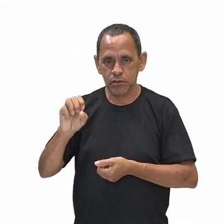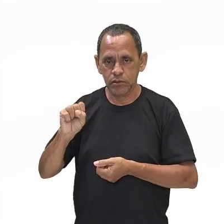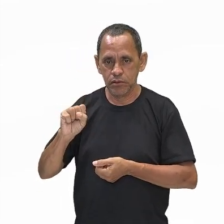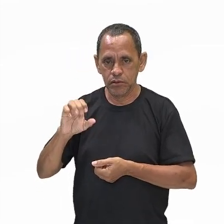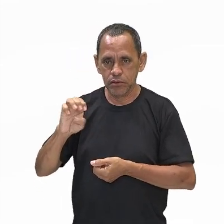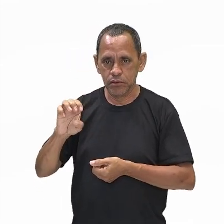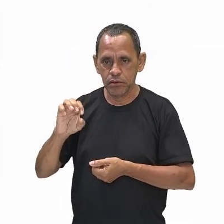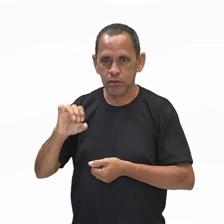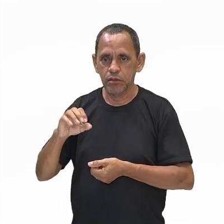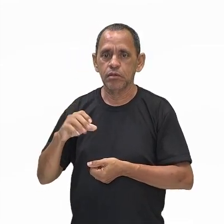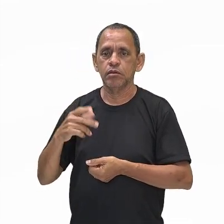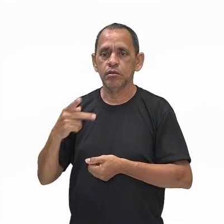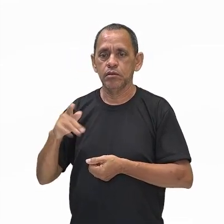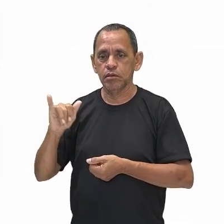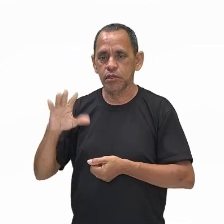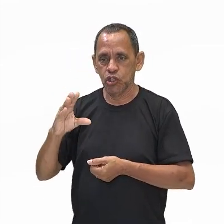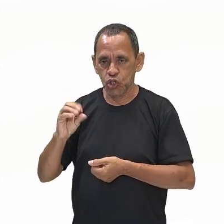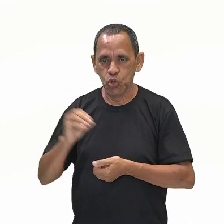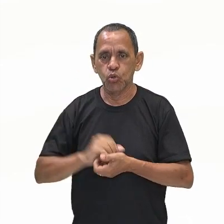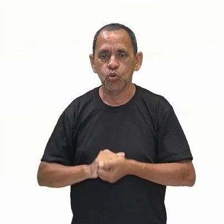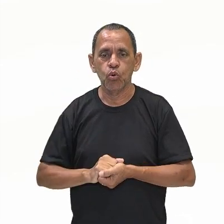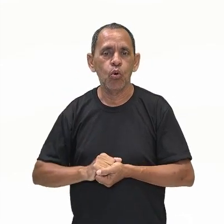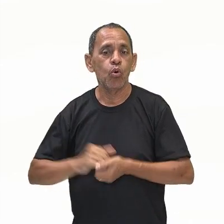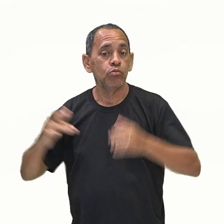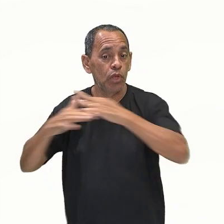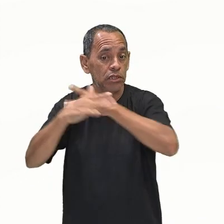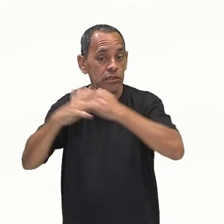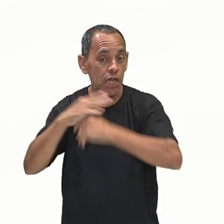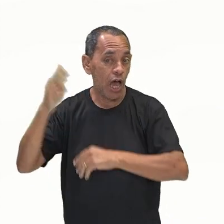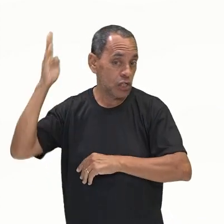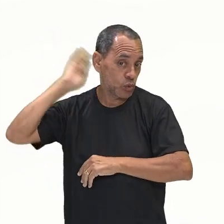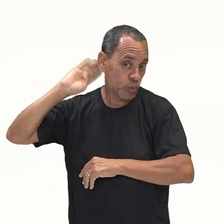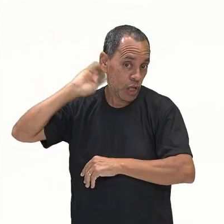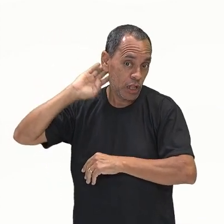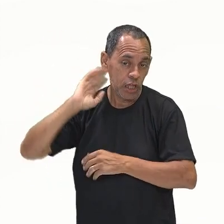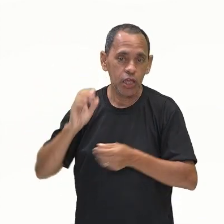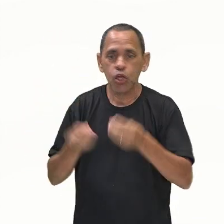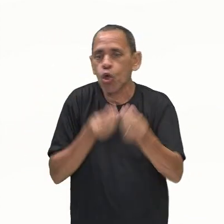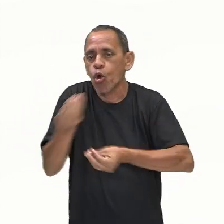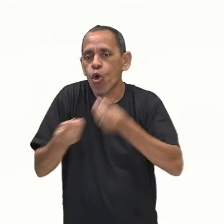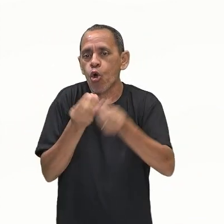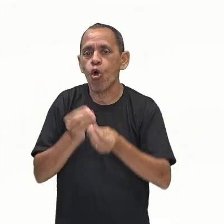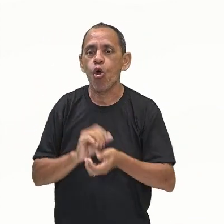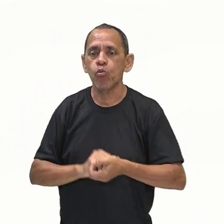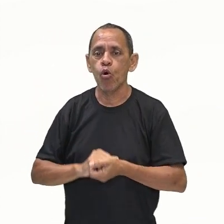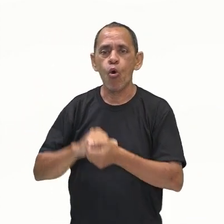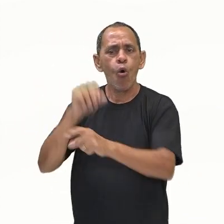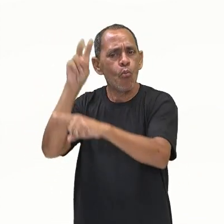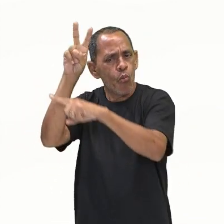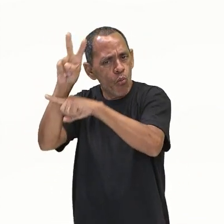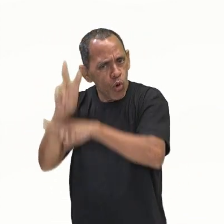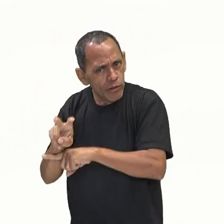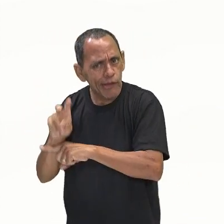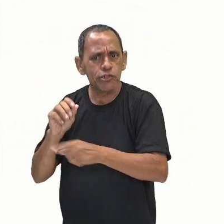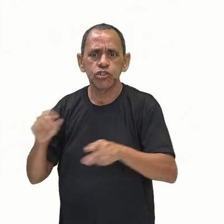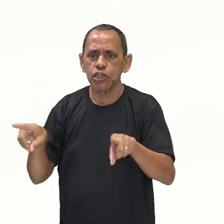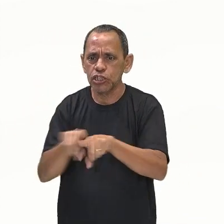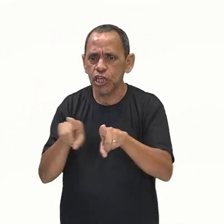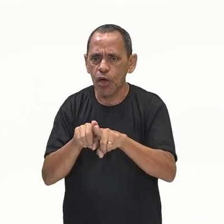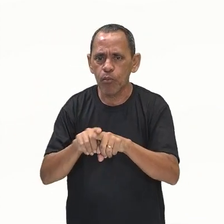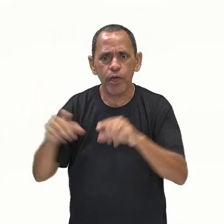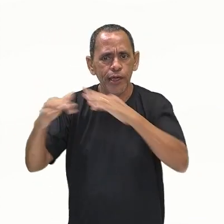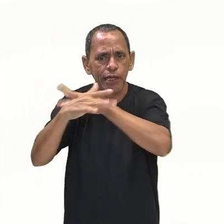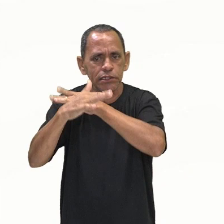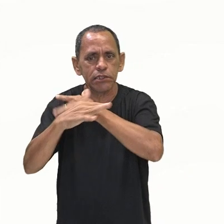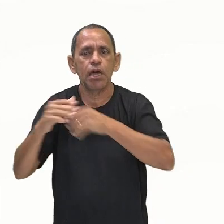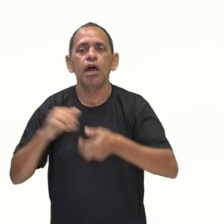cidade de Belém com a função de defesa, e ela vai servir muito bem para os portugueses conseguir